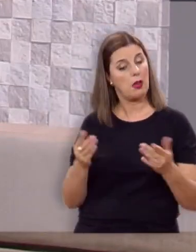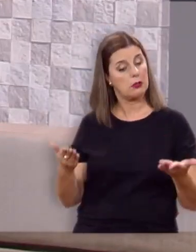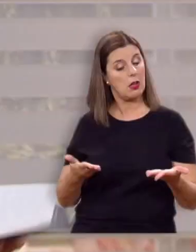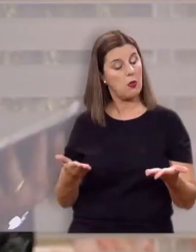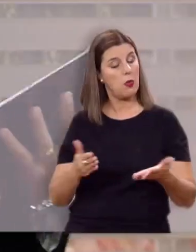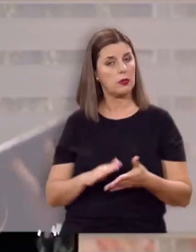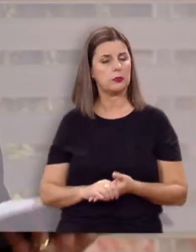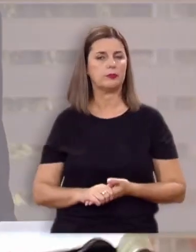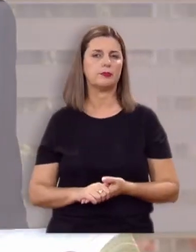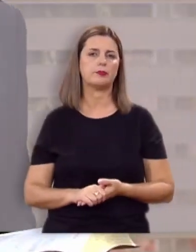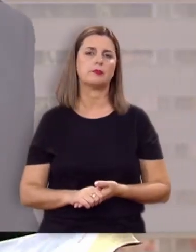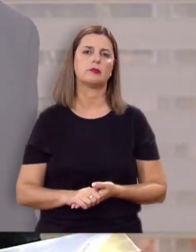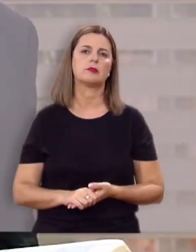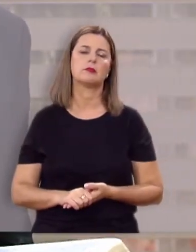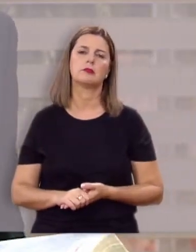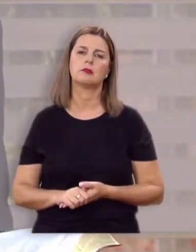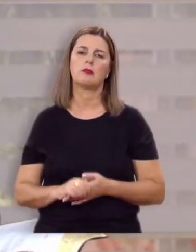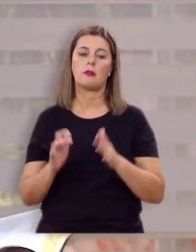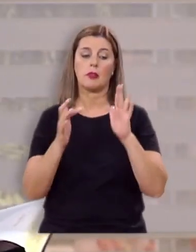Mas agora,